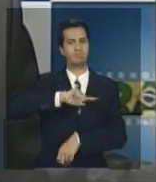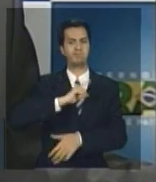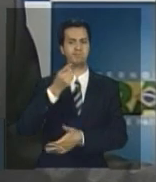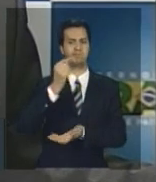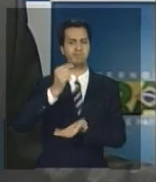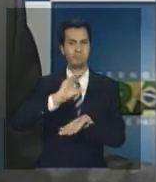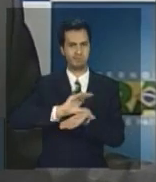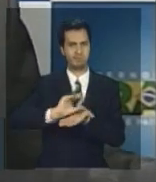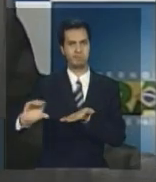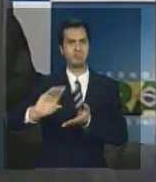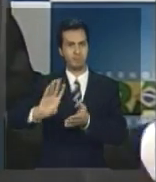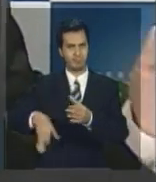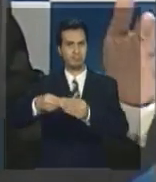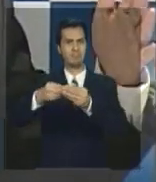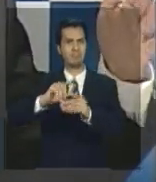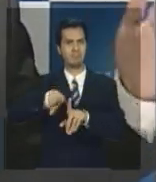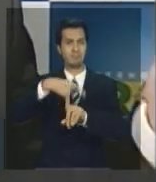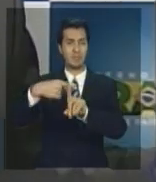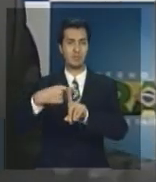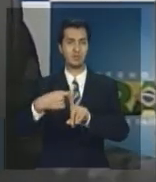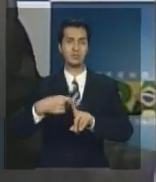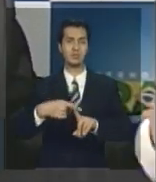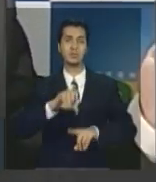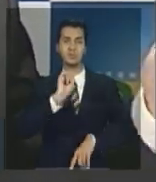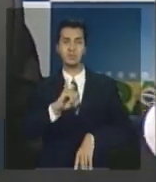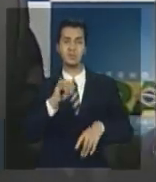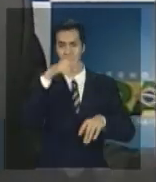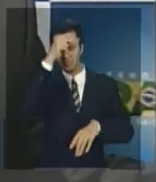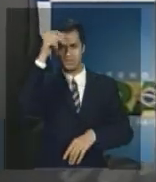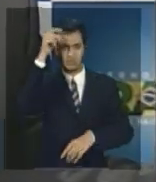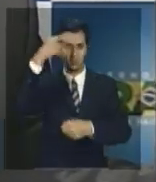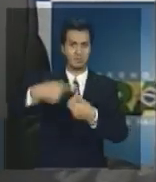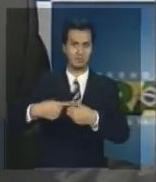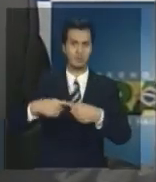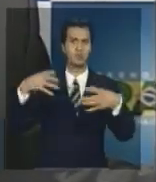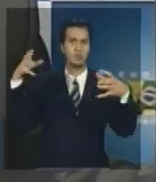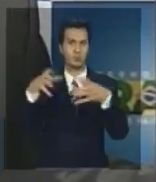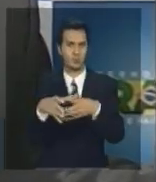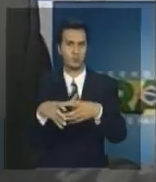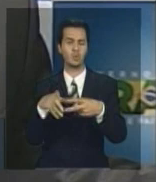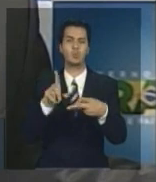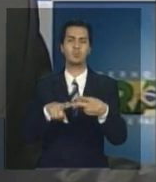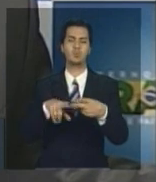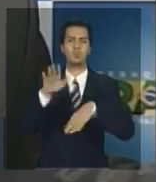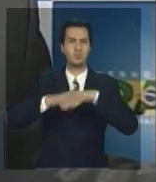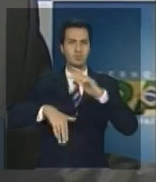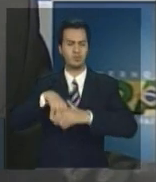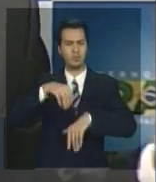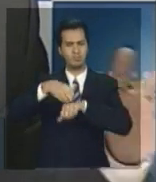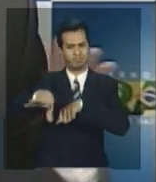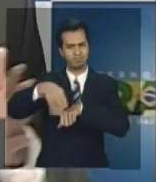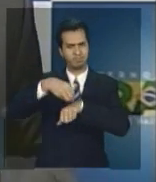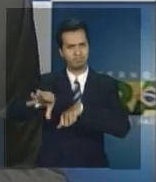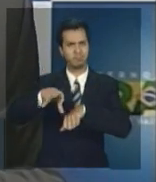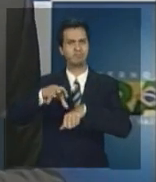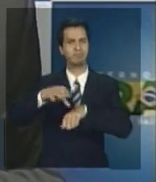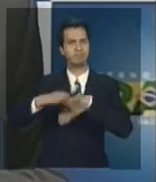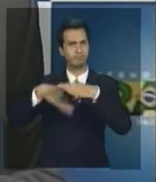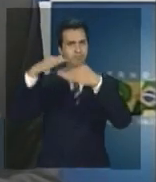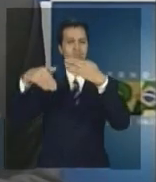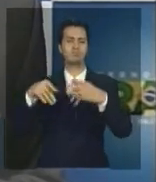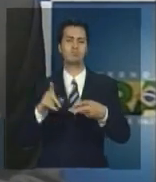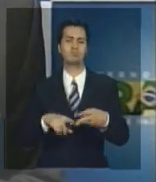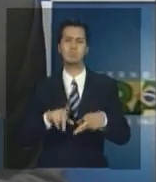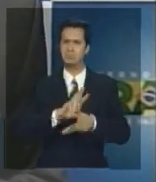Ministério do número de visitas domiciliares, compuseram equipes, treinar os profissionais. Lógico que os resultados